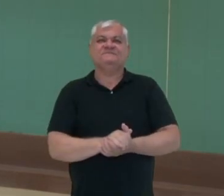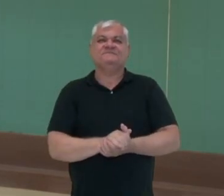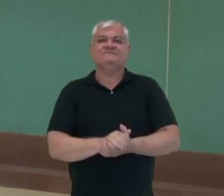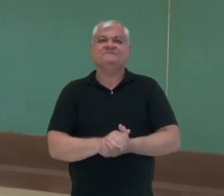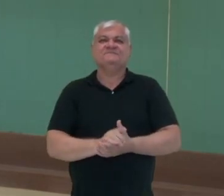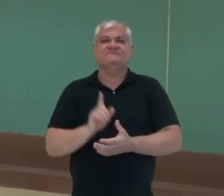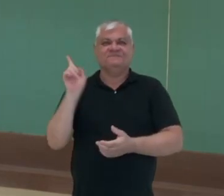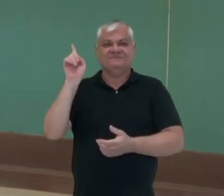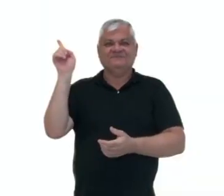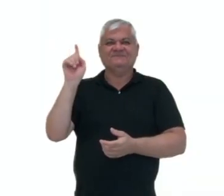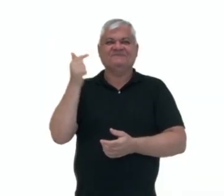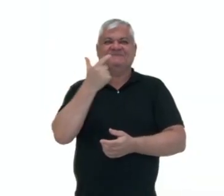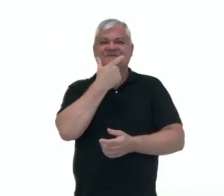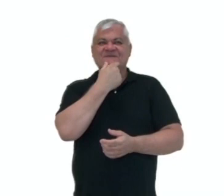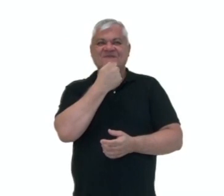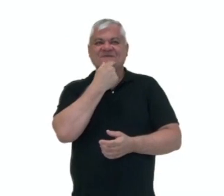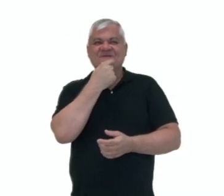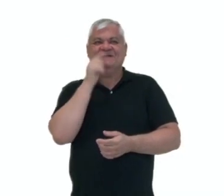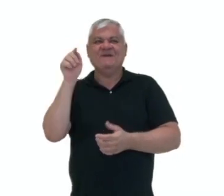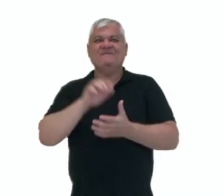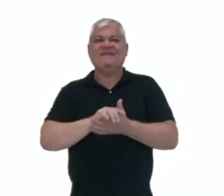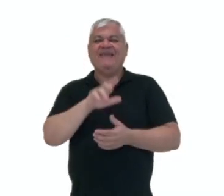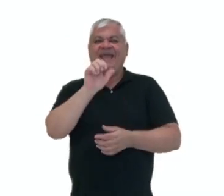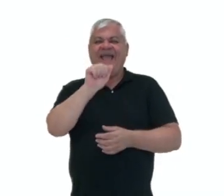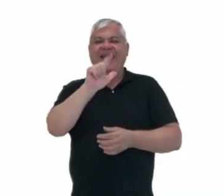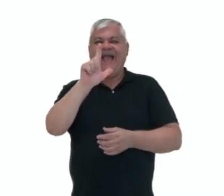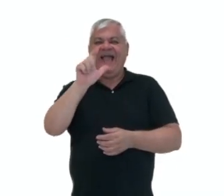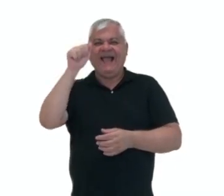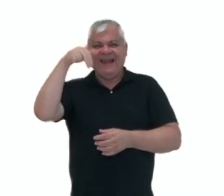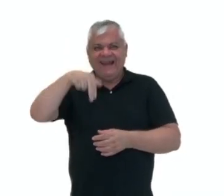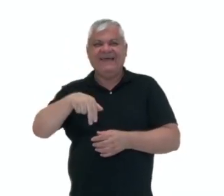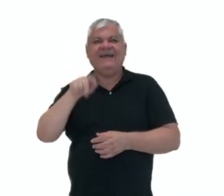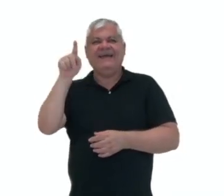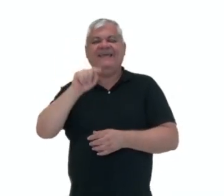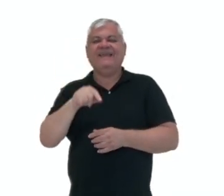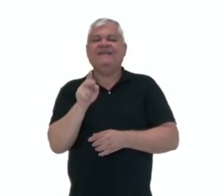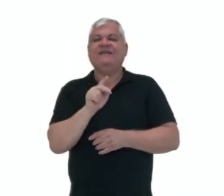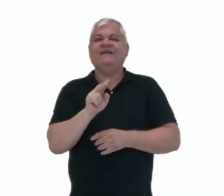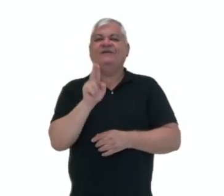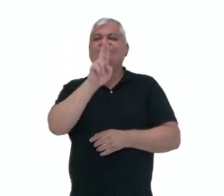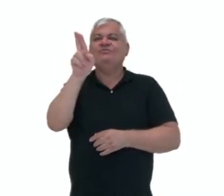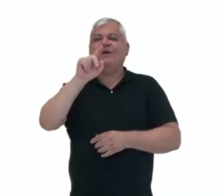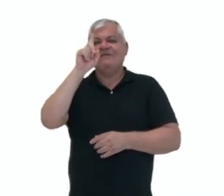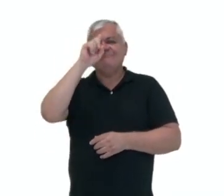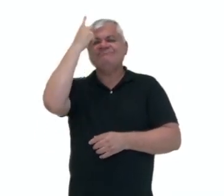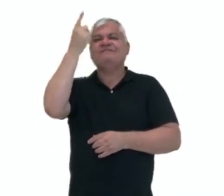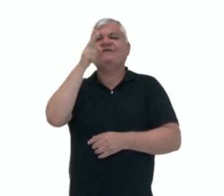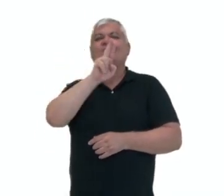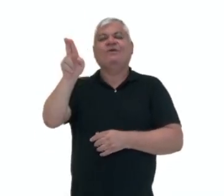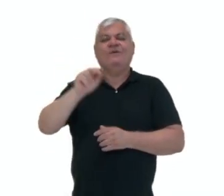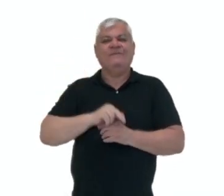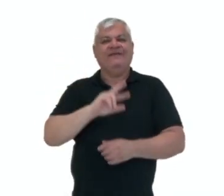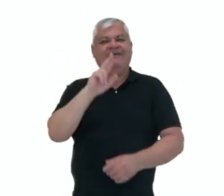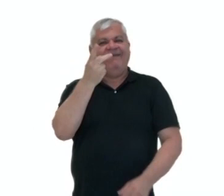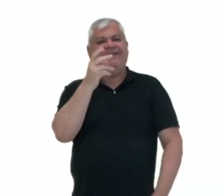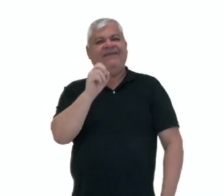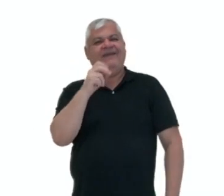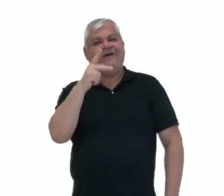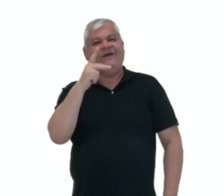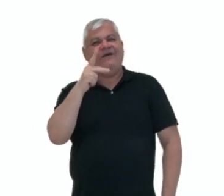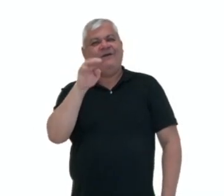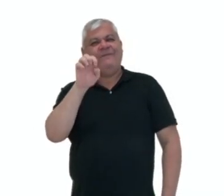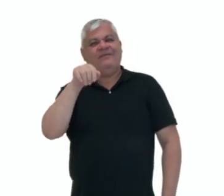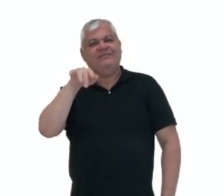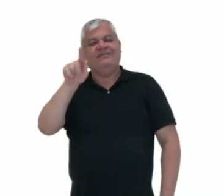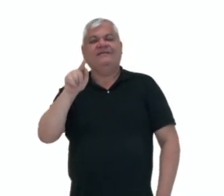o Alan Capron, em 1959, ele inventa o termo happening para esse termo, e ele é uma pessoa que já tinha essa coisa de trazer a